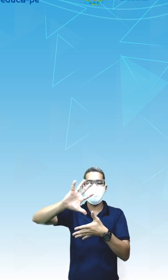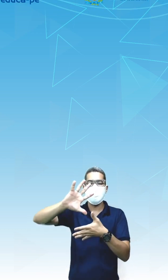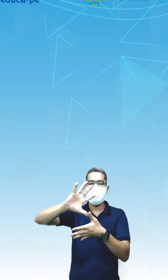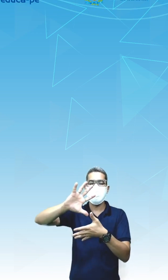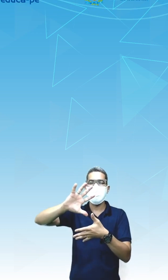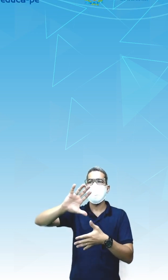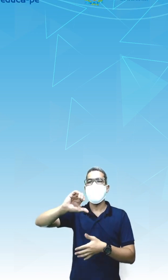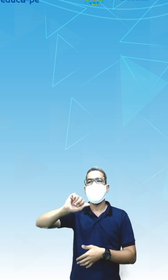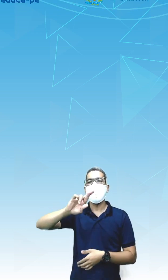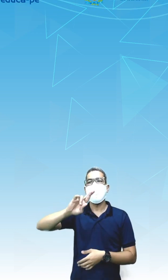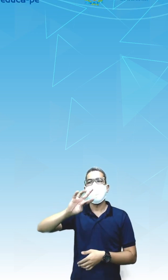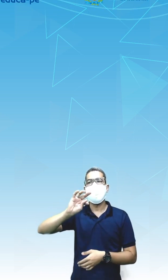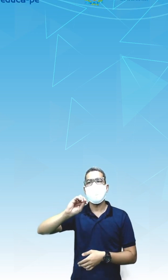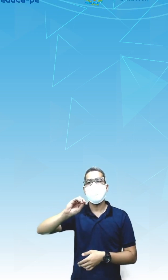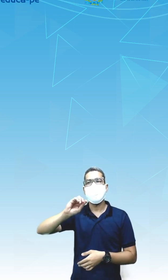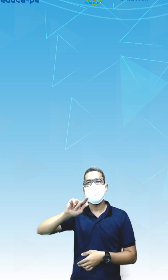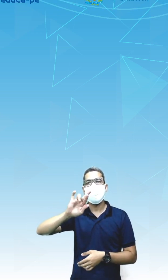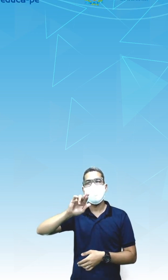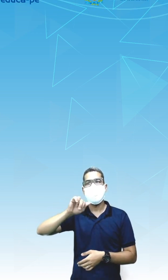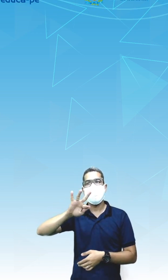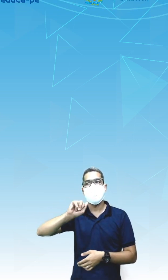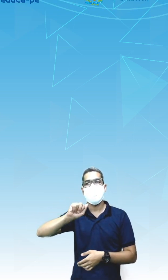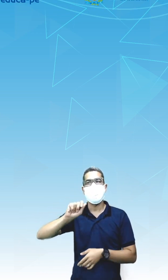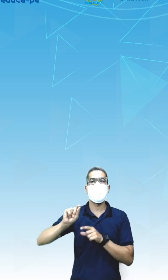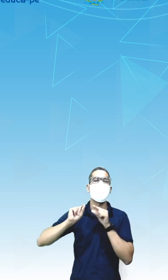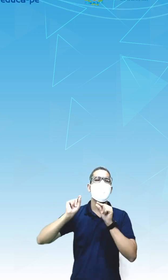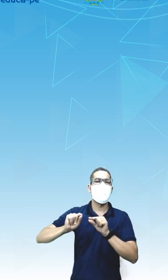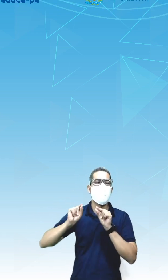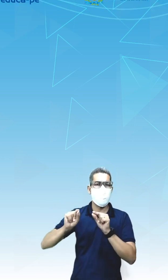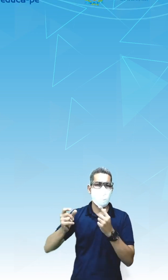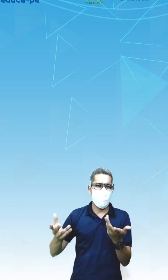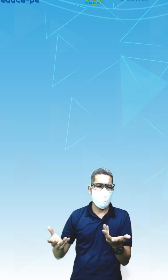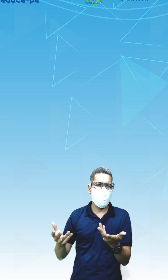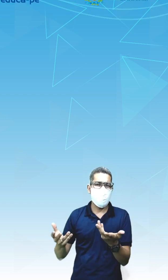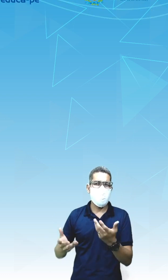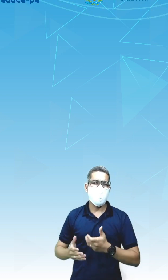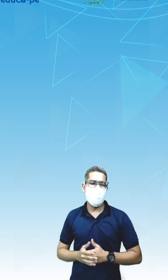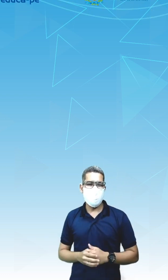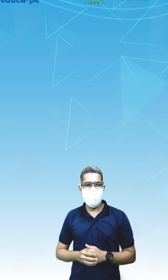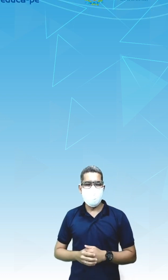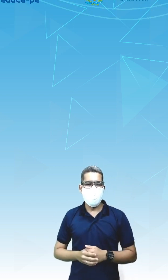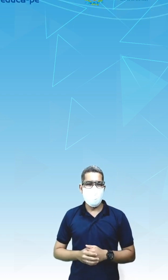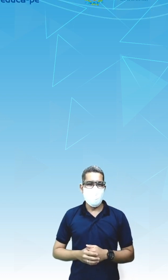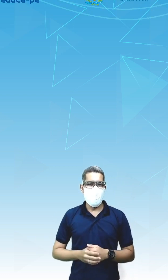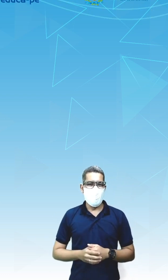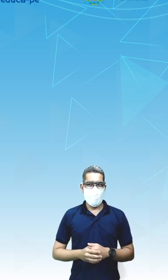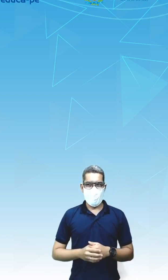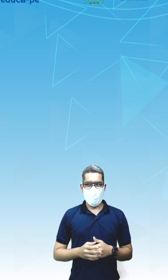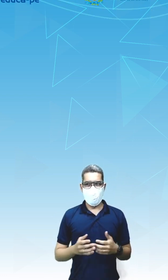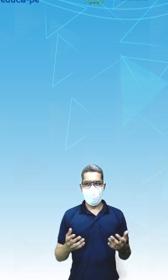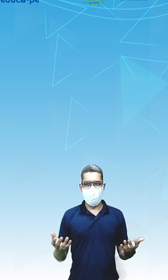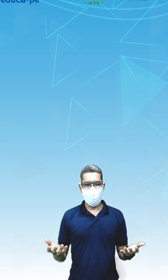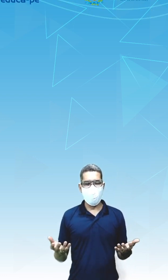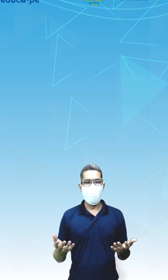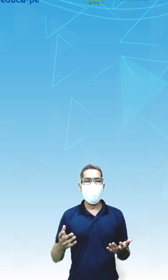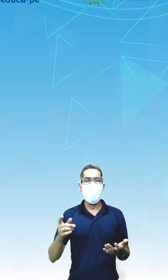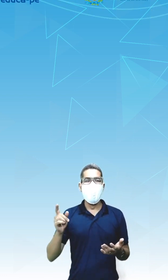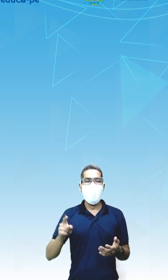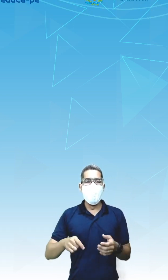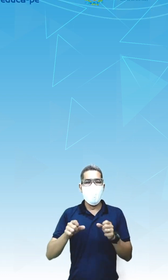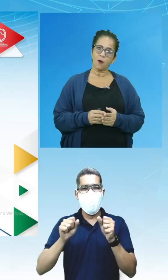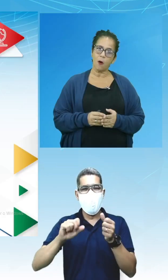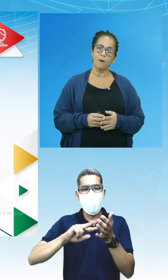professora? Bora definir ela, bora ver o conceito dela, bora. Então, preste atenção. A cartografia, ela pode